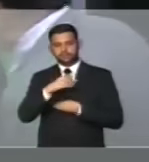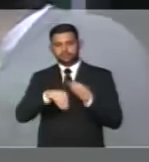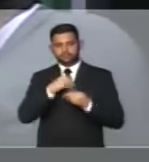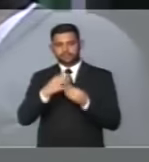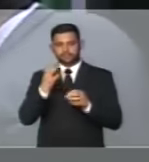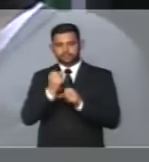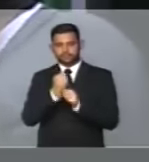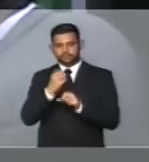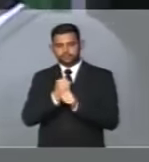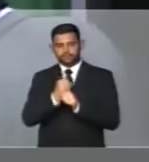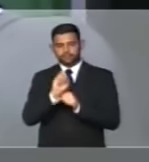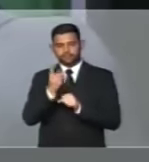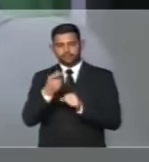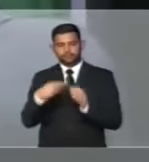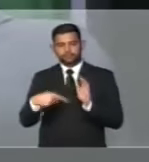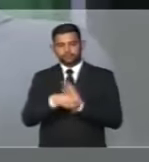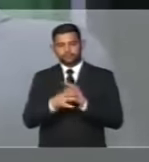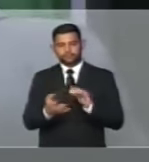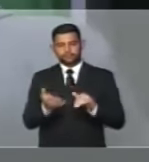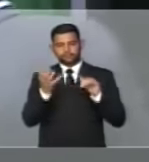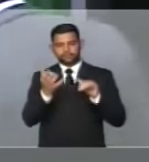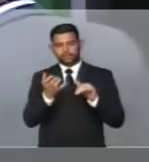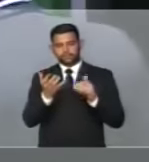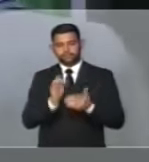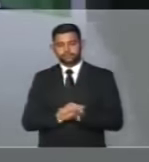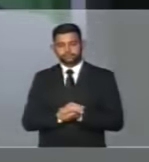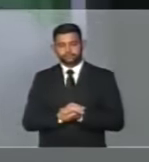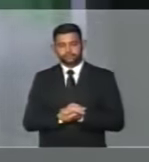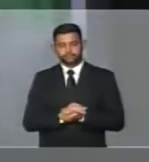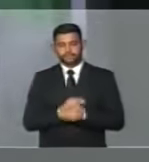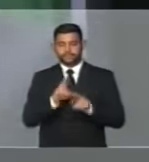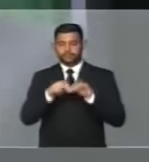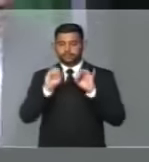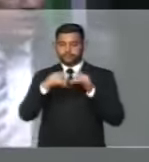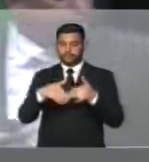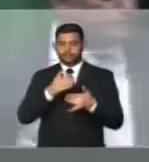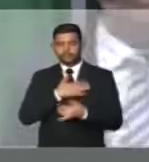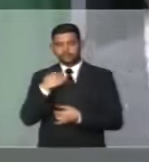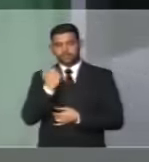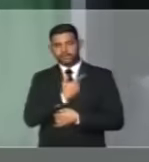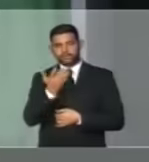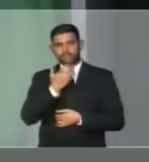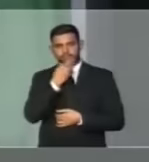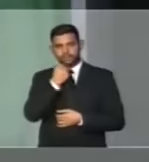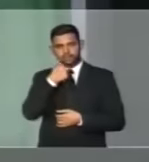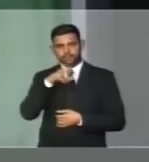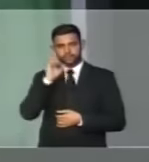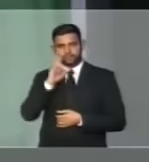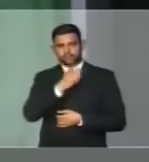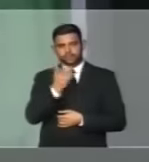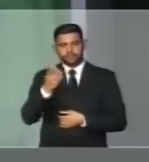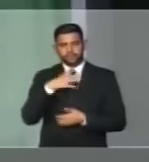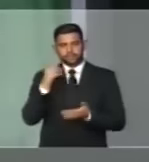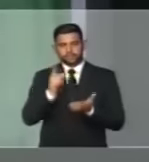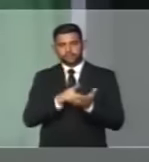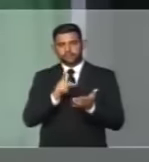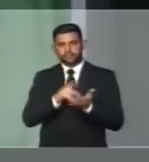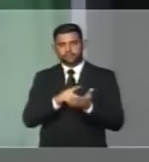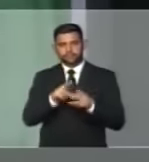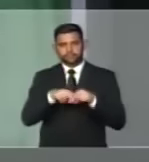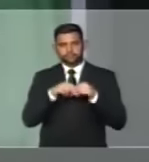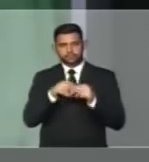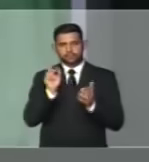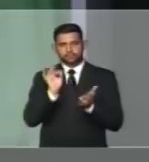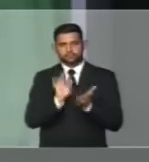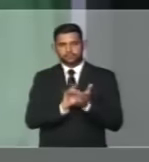de Orçamento ou do Congresso Nacional. Por fim, o que queremos, senhoras e senhores, é que de forma